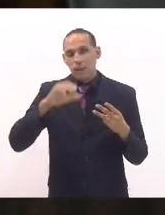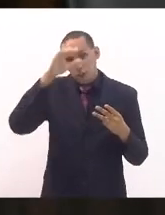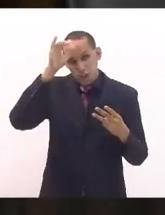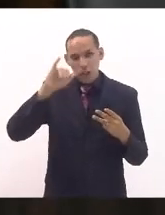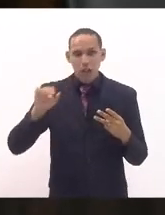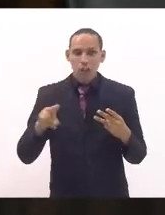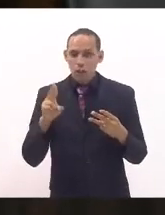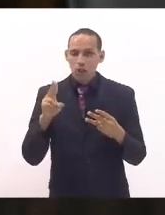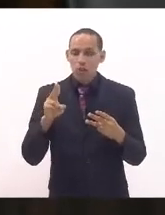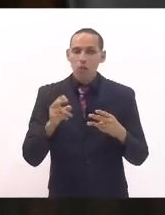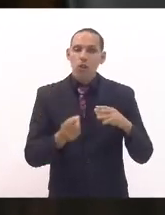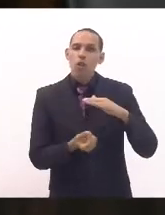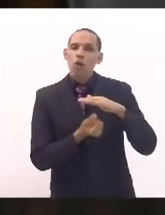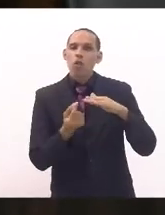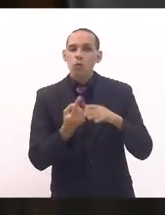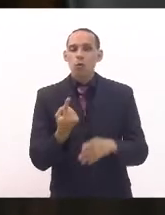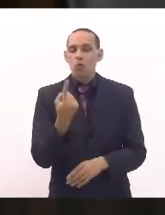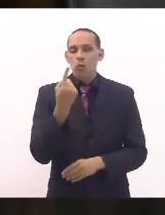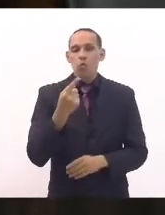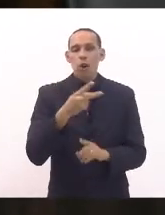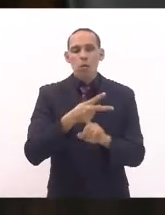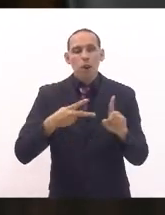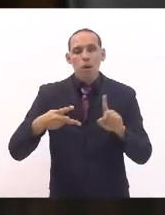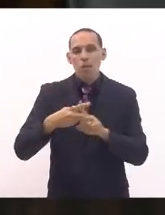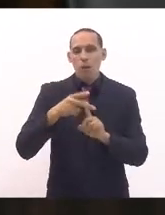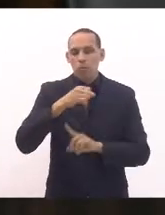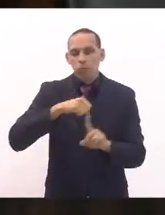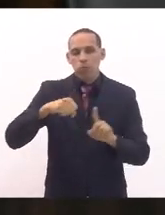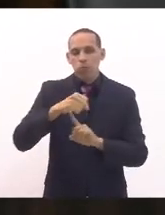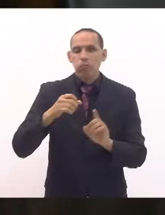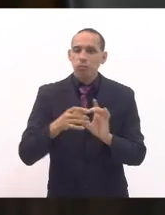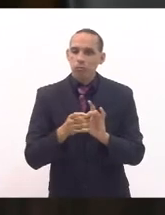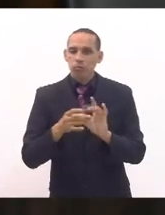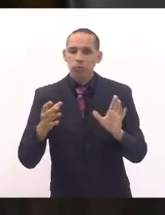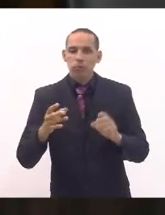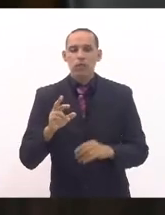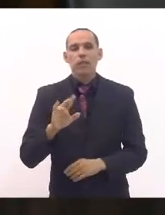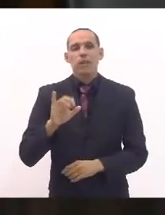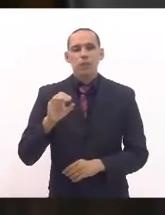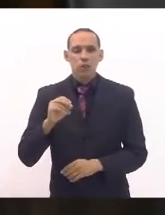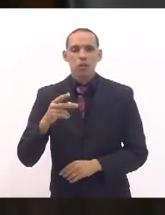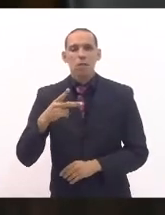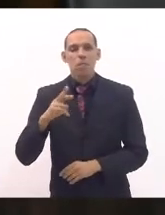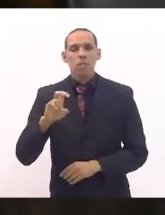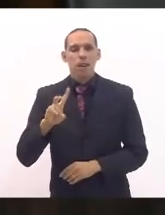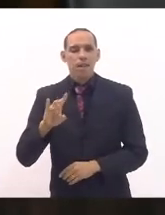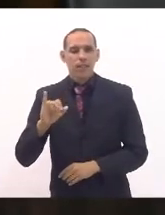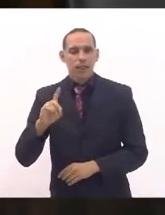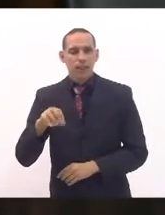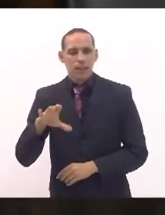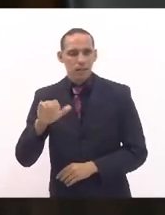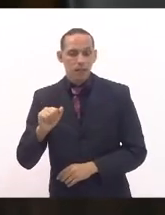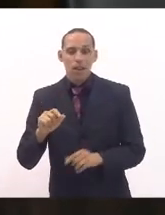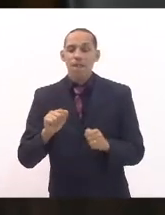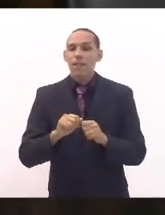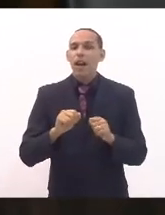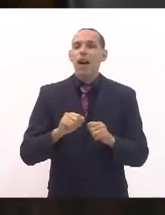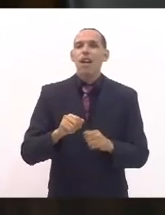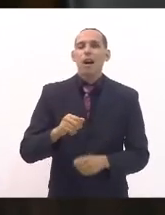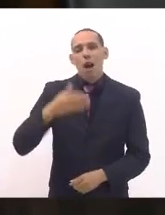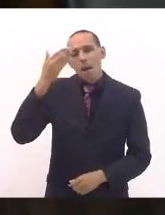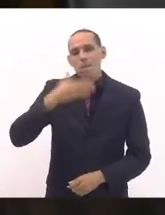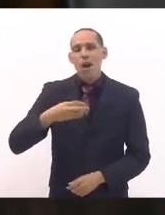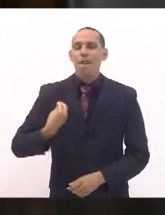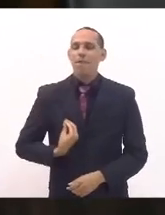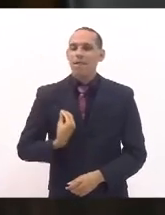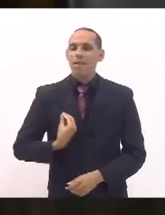autoriza o Fundo Único de Previdência Social do Estado do Rio de Janeiro, Rio Previdência, a realizar a prova de vida de